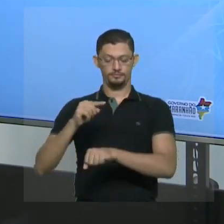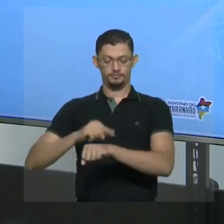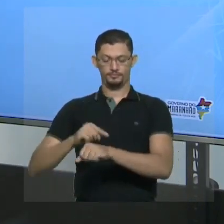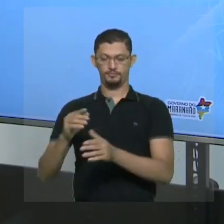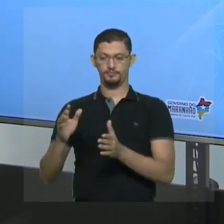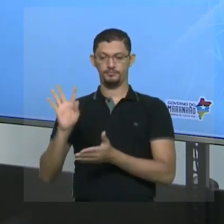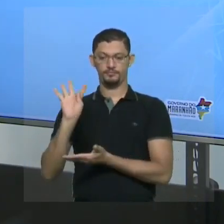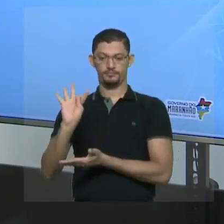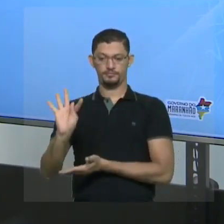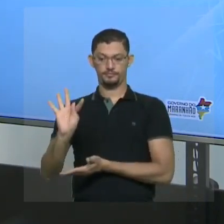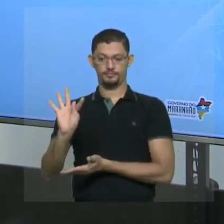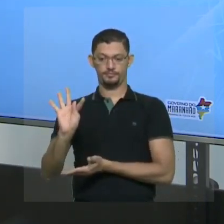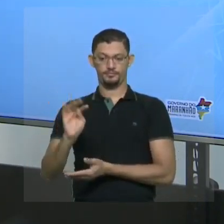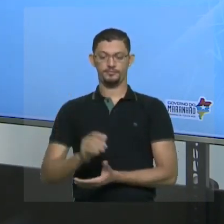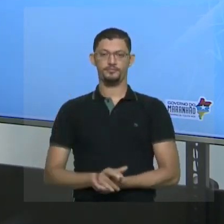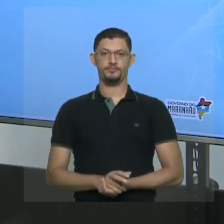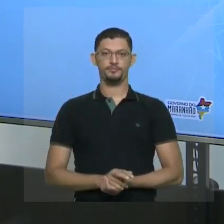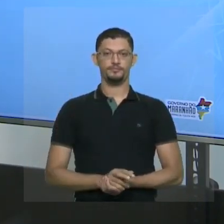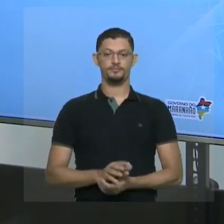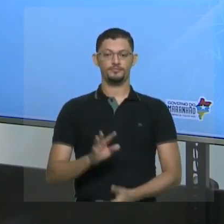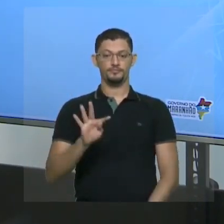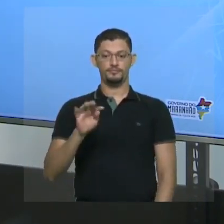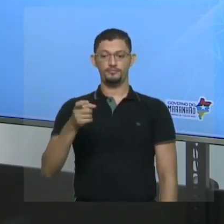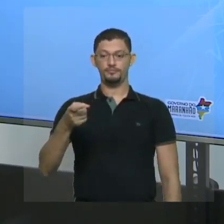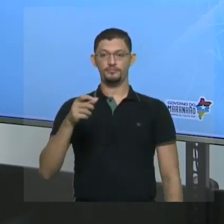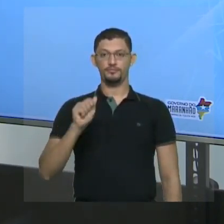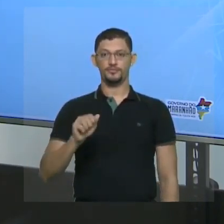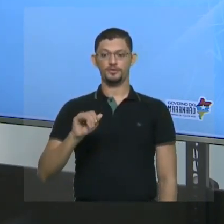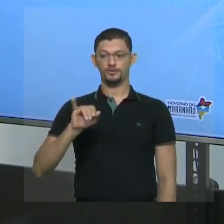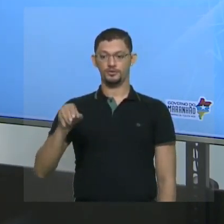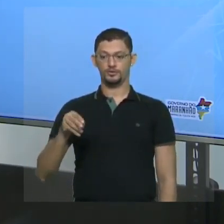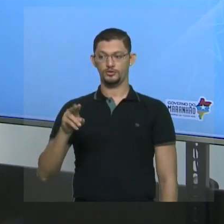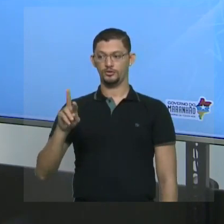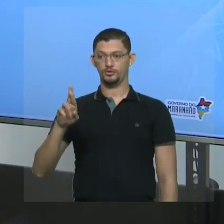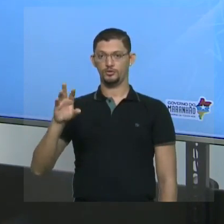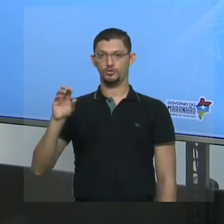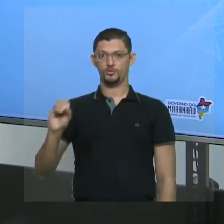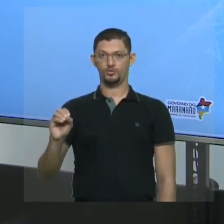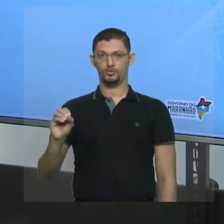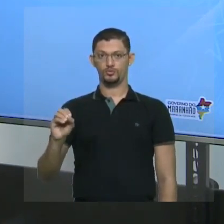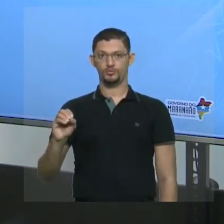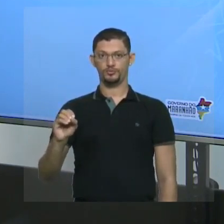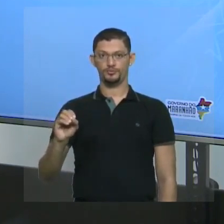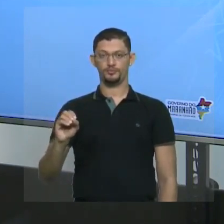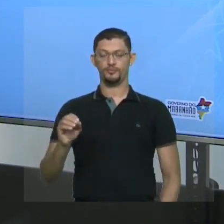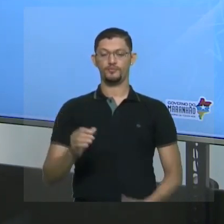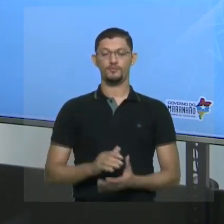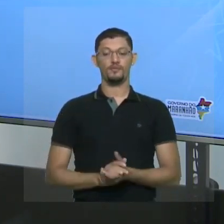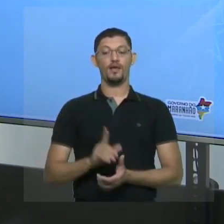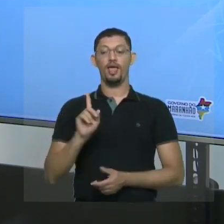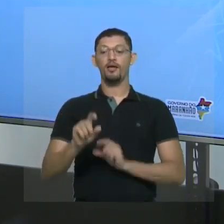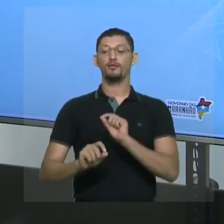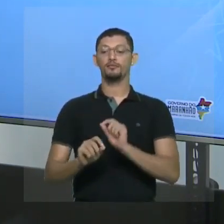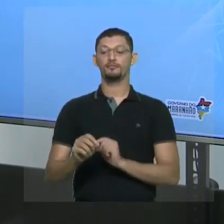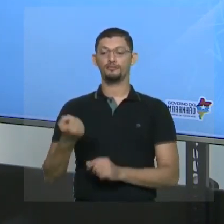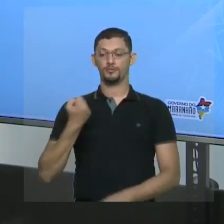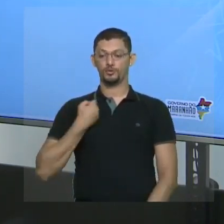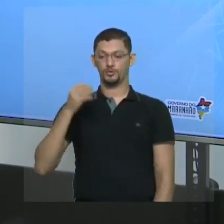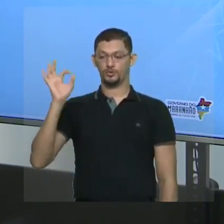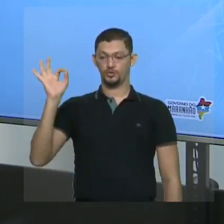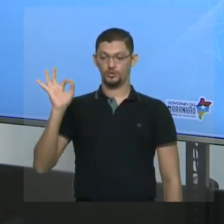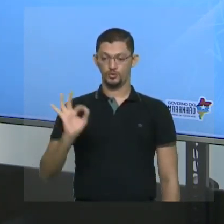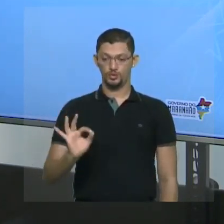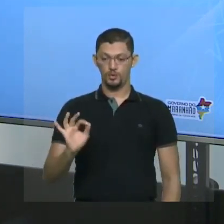T. Aí eu tenho a taxa de juro. Se eu estou falando taxa de juro, ela vai vir em porcentagem. Só que a gente